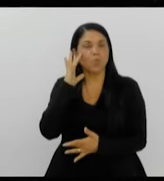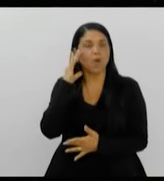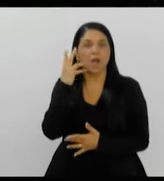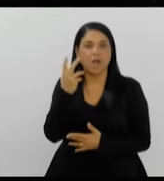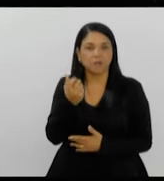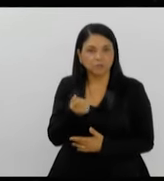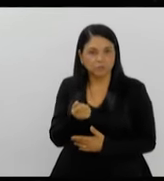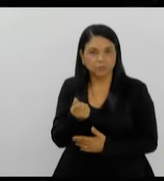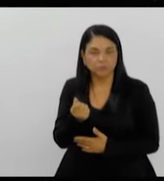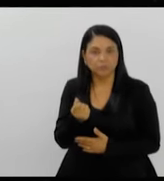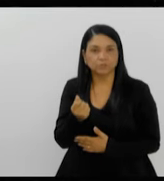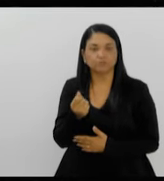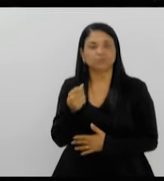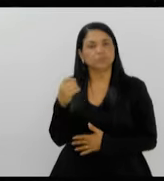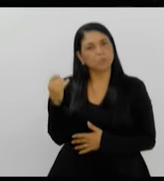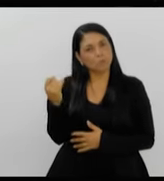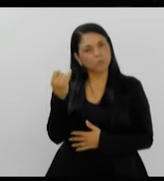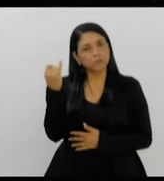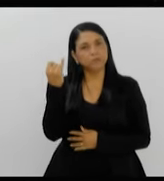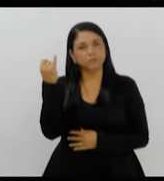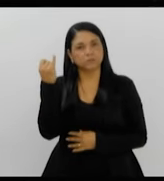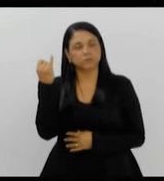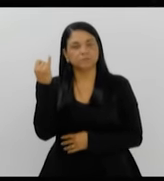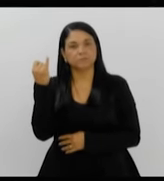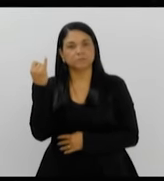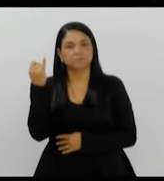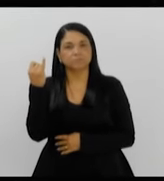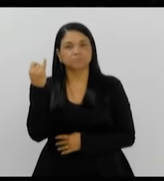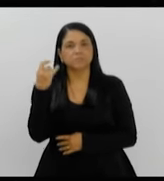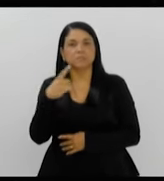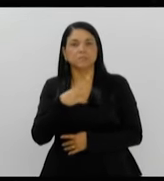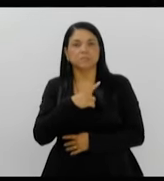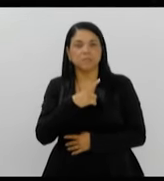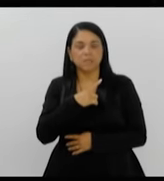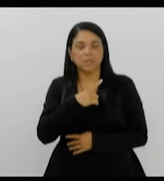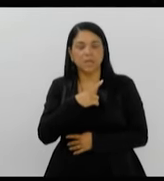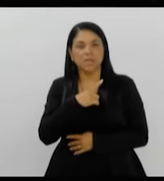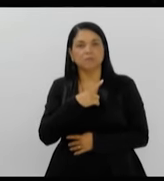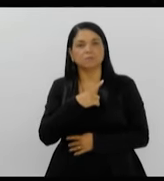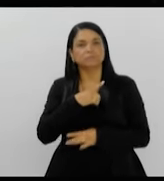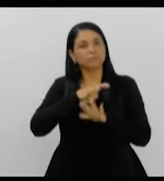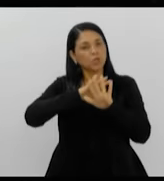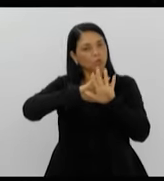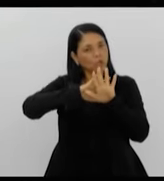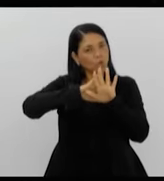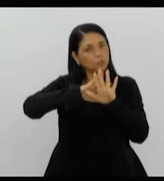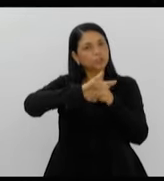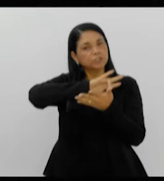acho importante que hajam correntes ideológicas